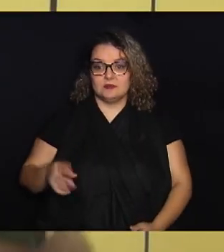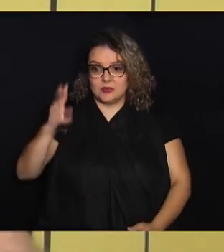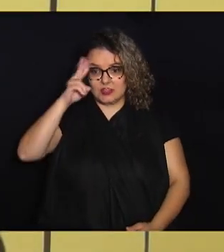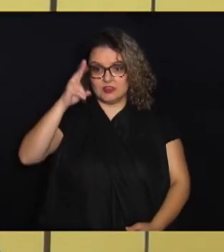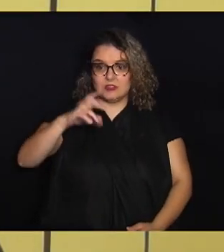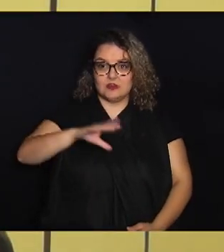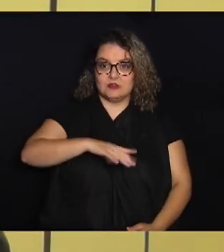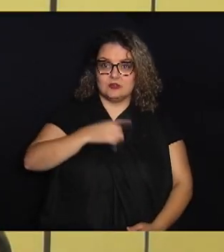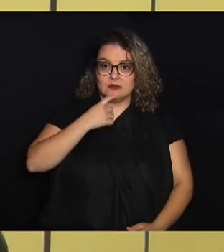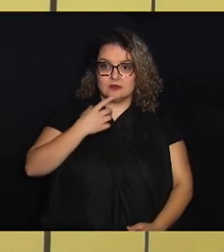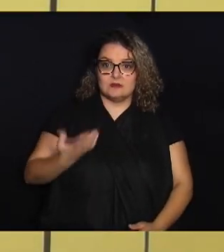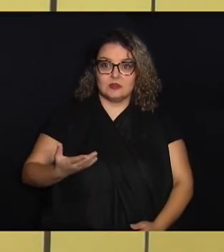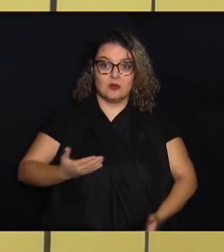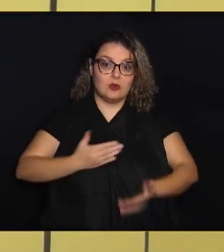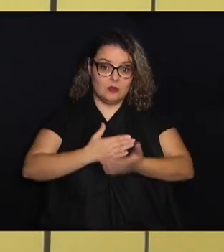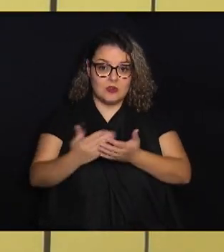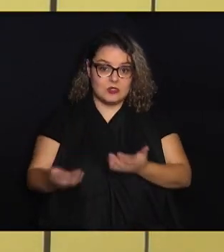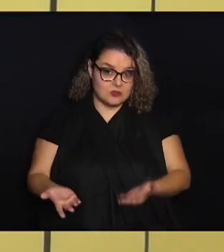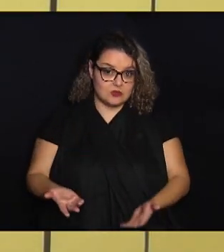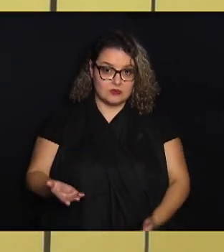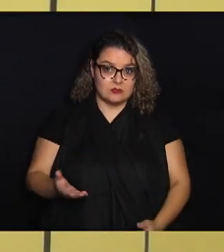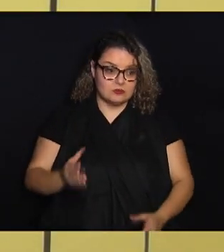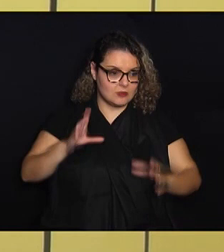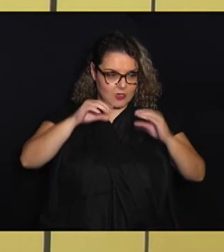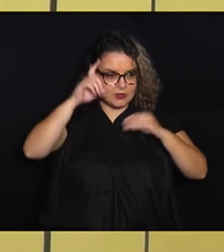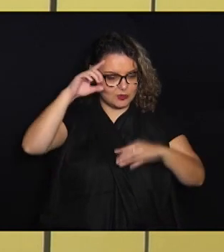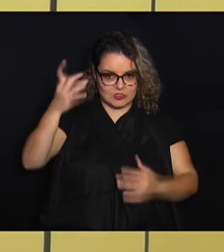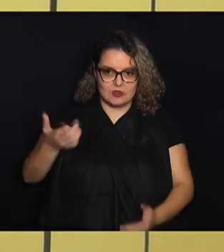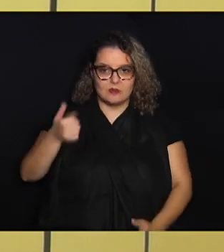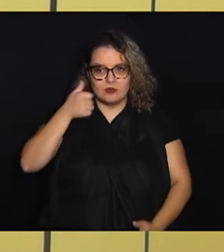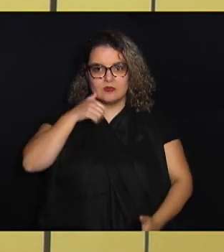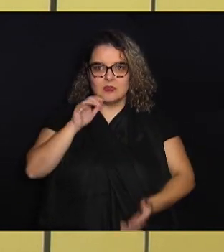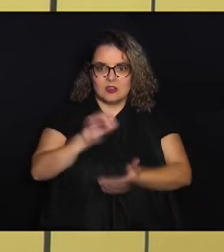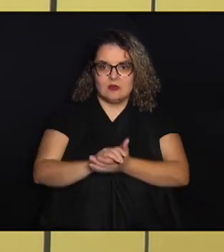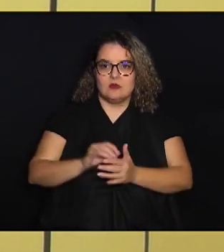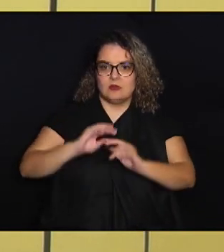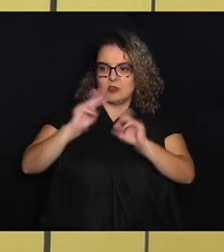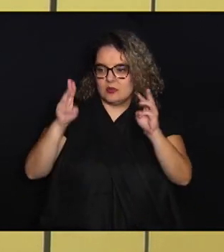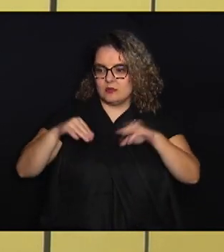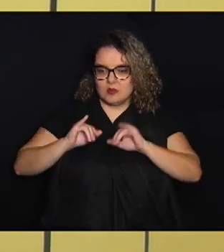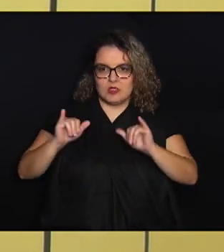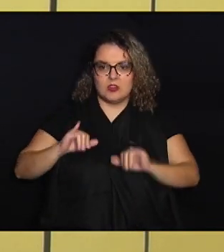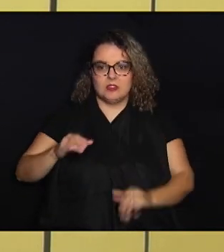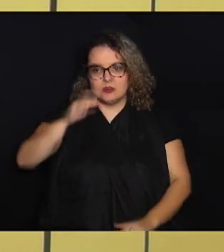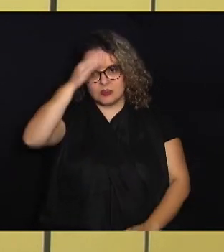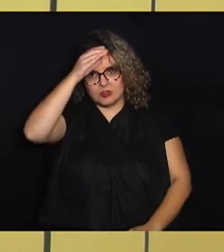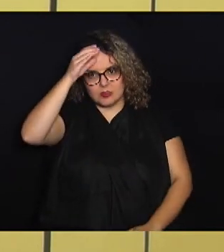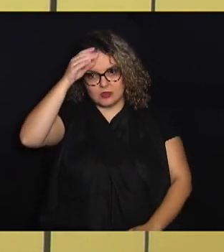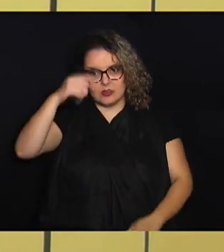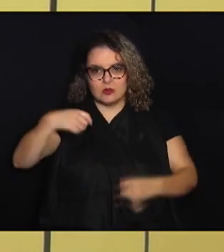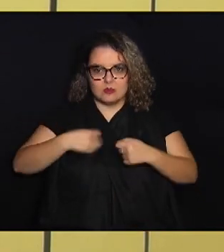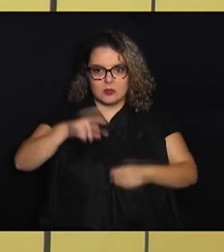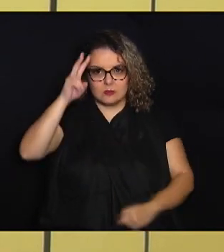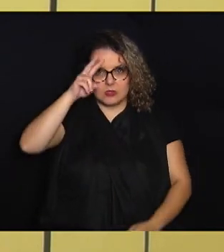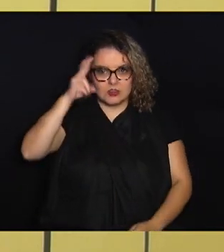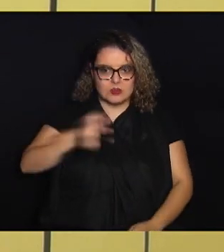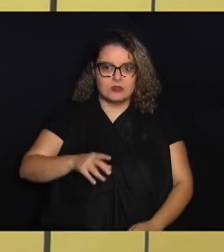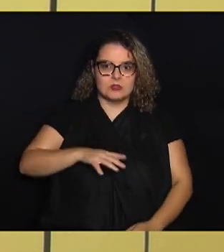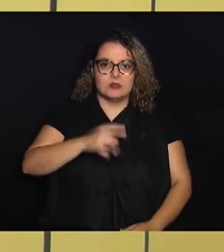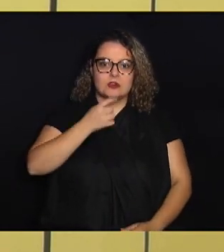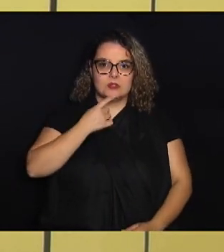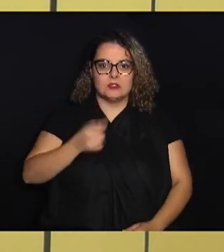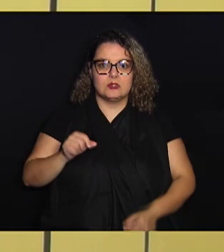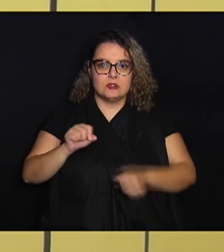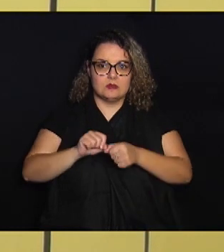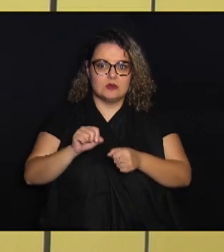nasceu por acaso. A minha esposa é publicitária, tinha um cliente que precisava de uma história de Campinas, a gente fez,